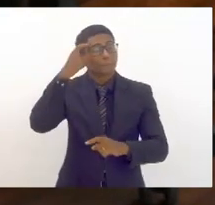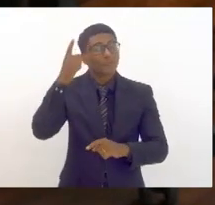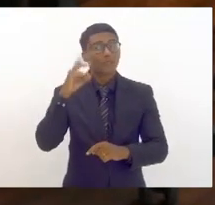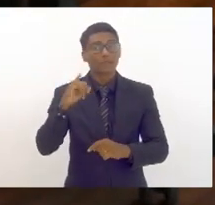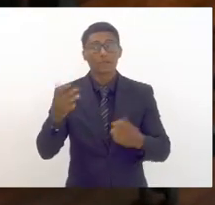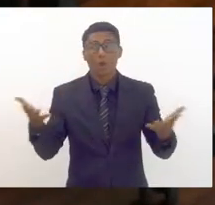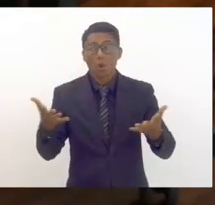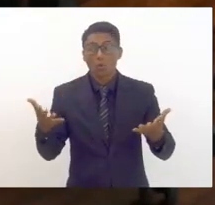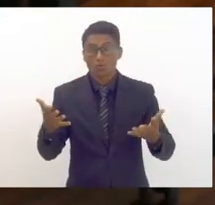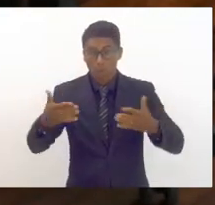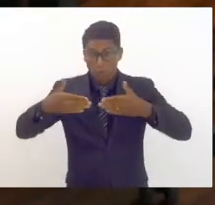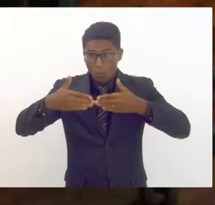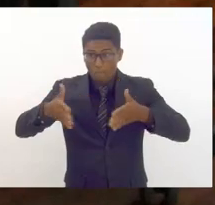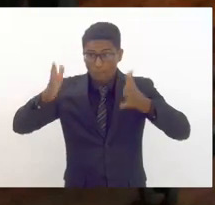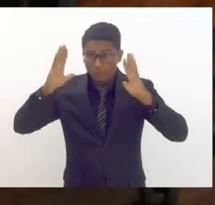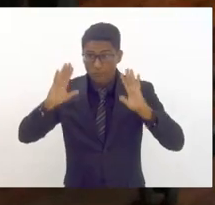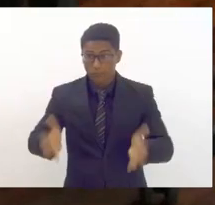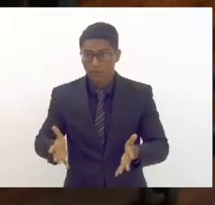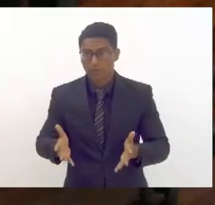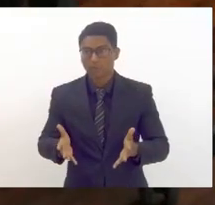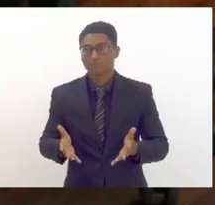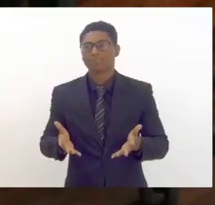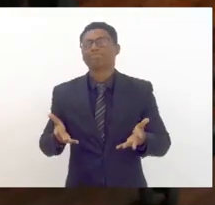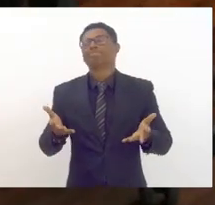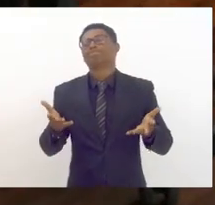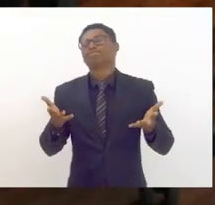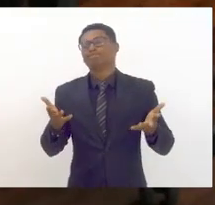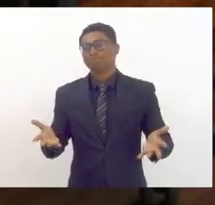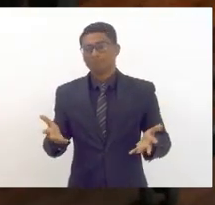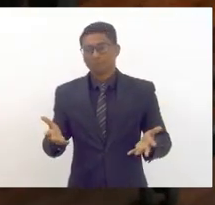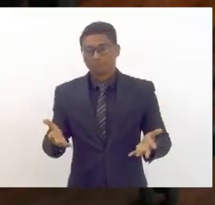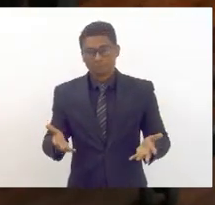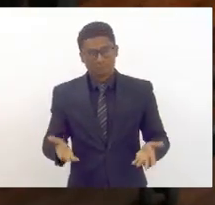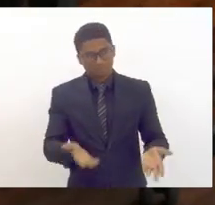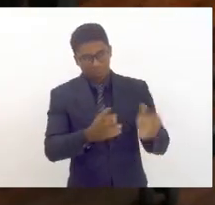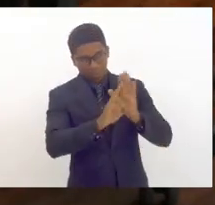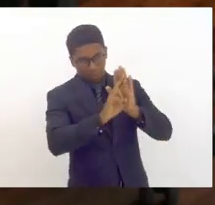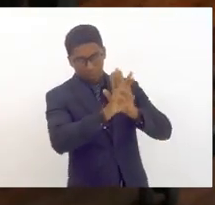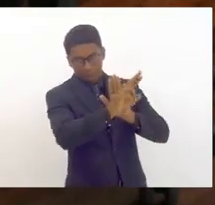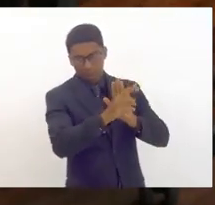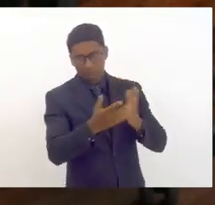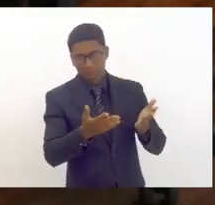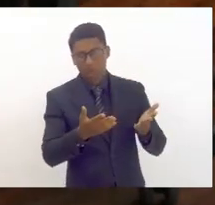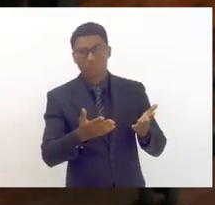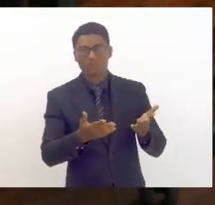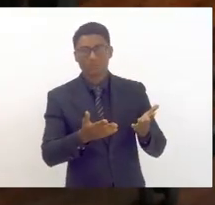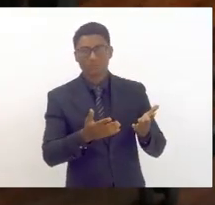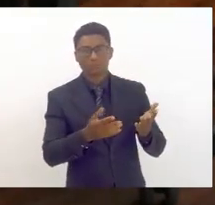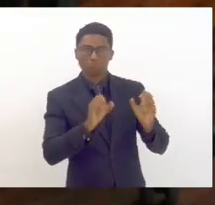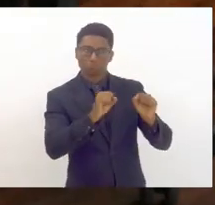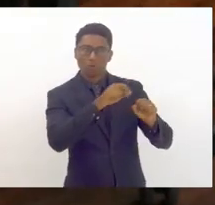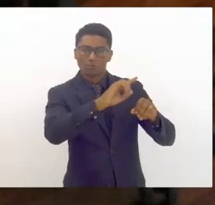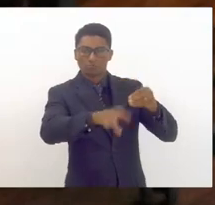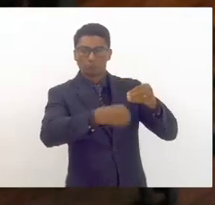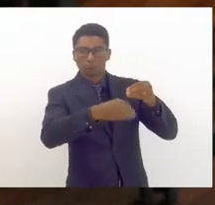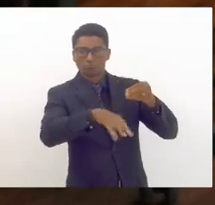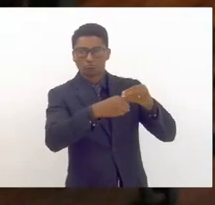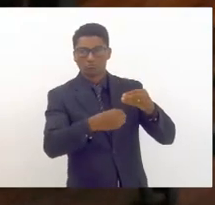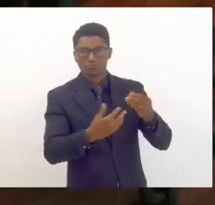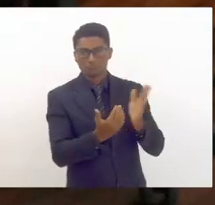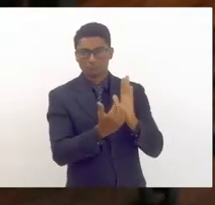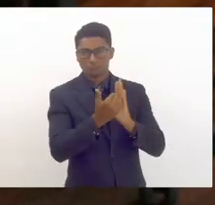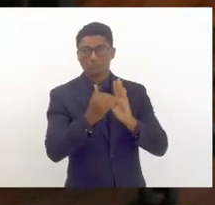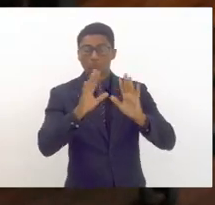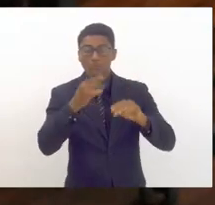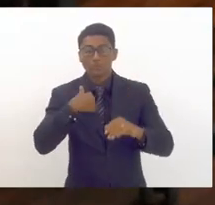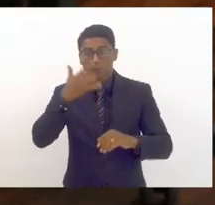país, eu diria aí, não sei, o representante aí das operadoras pode me corrigir ou dar melhores dados sobre isso, mais